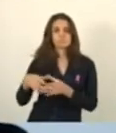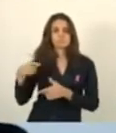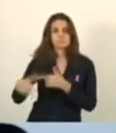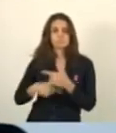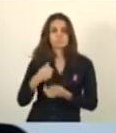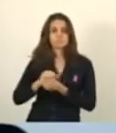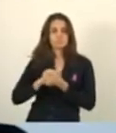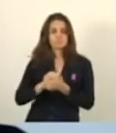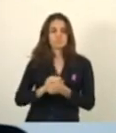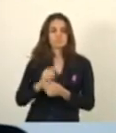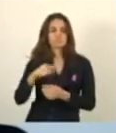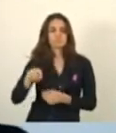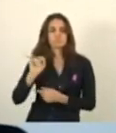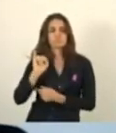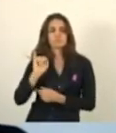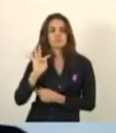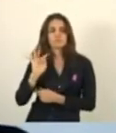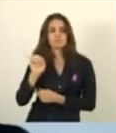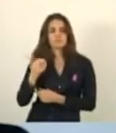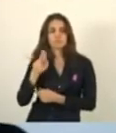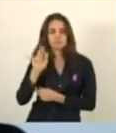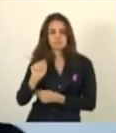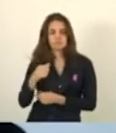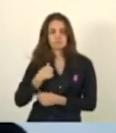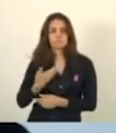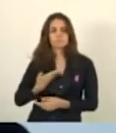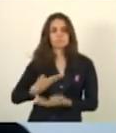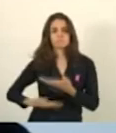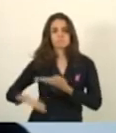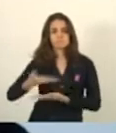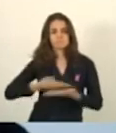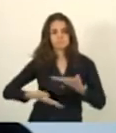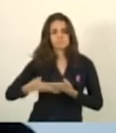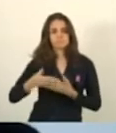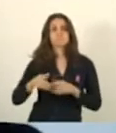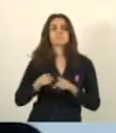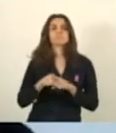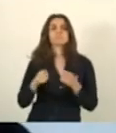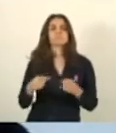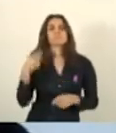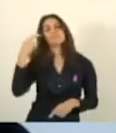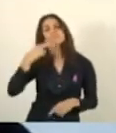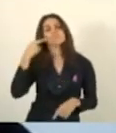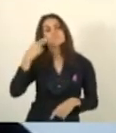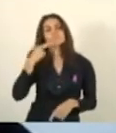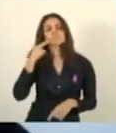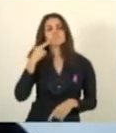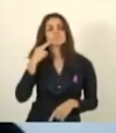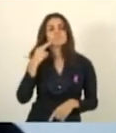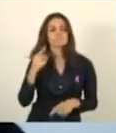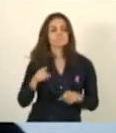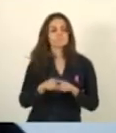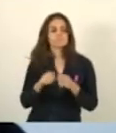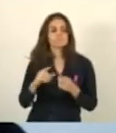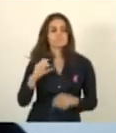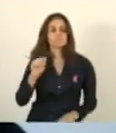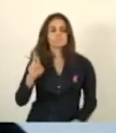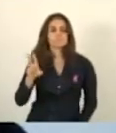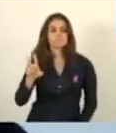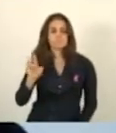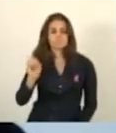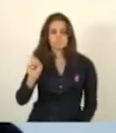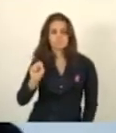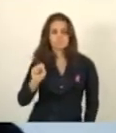nos acompanha lá em Tarana, são muitas pessoas amigas, ao meu vereador Carlos Agner, ao